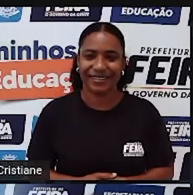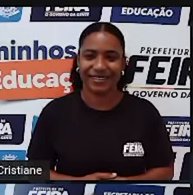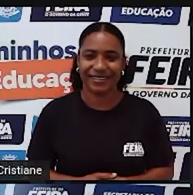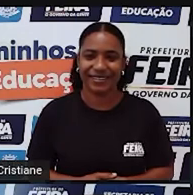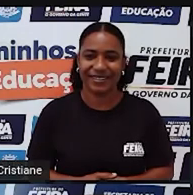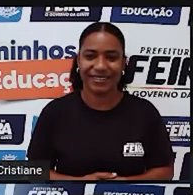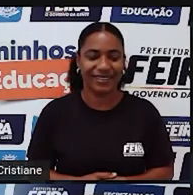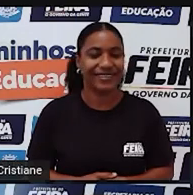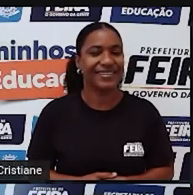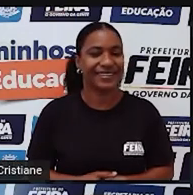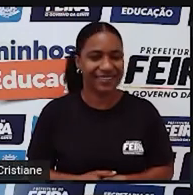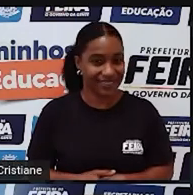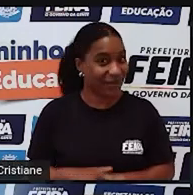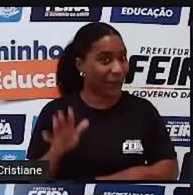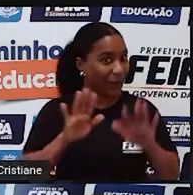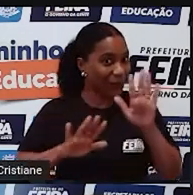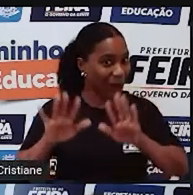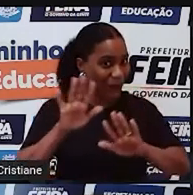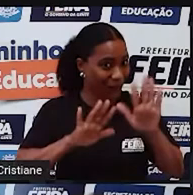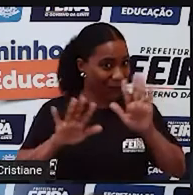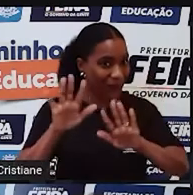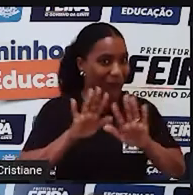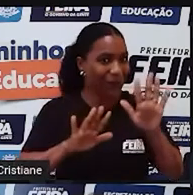Pegadinha, gente. Bye.